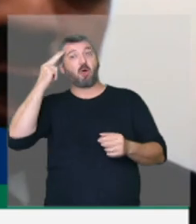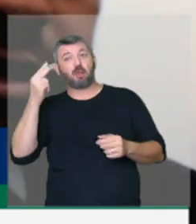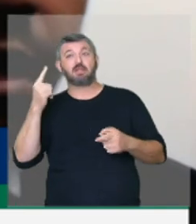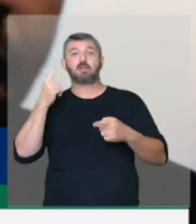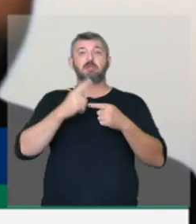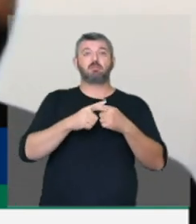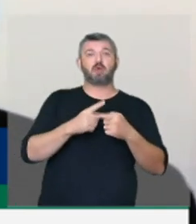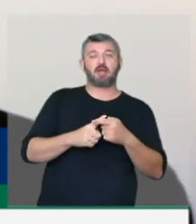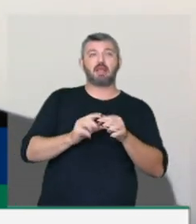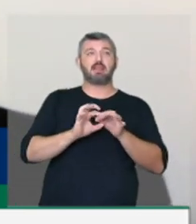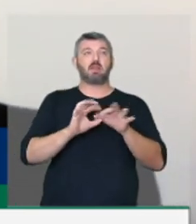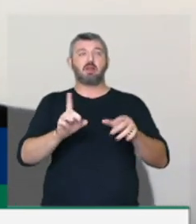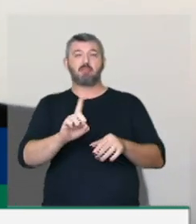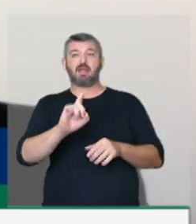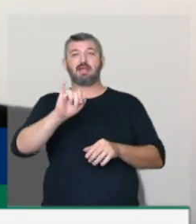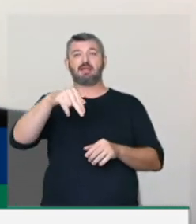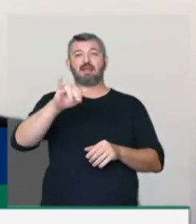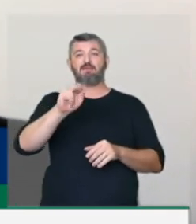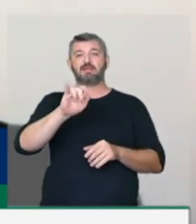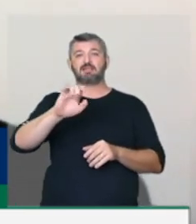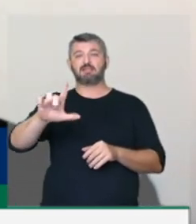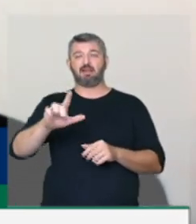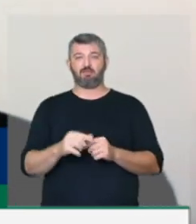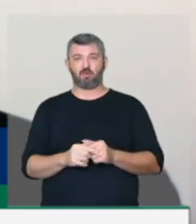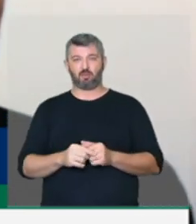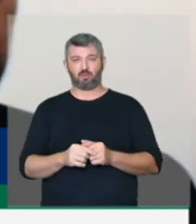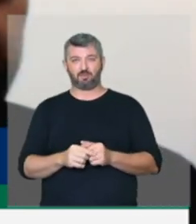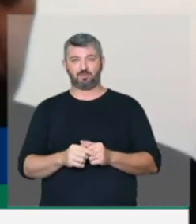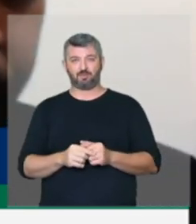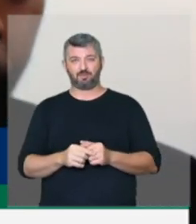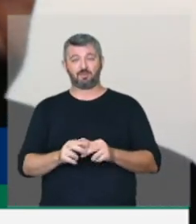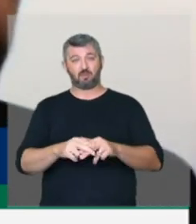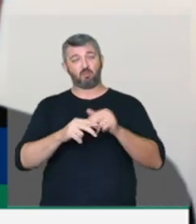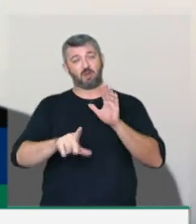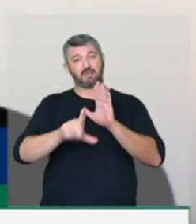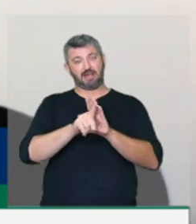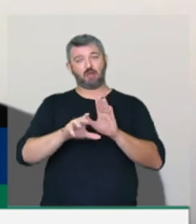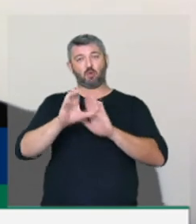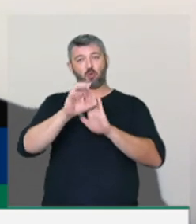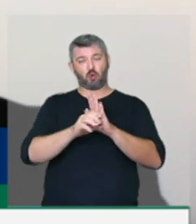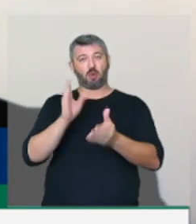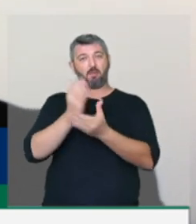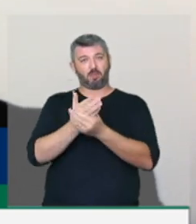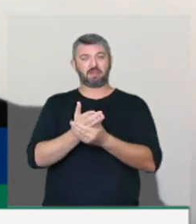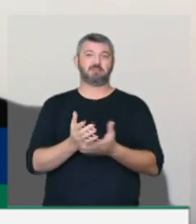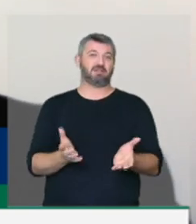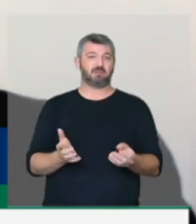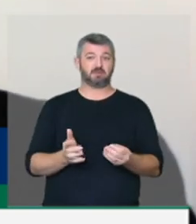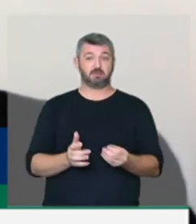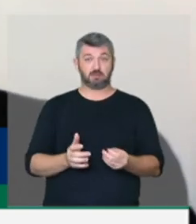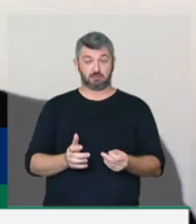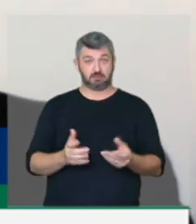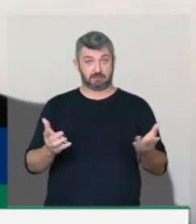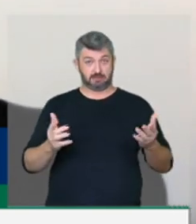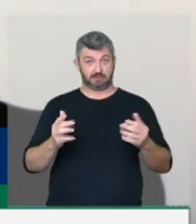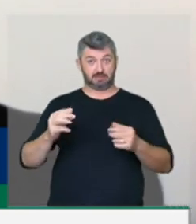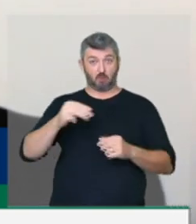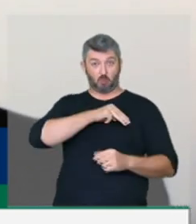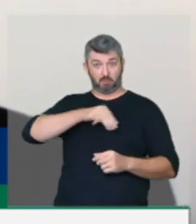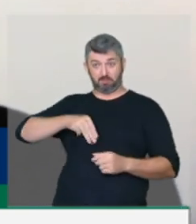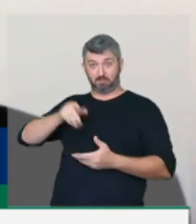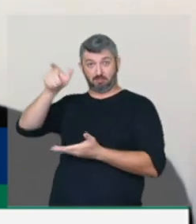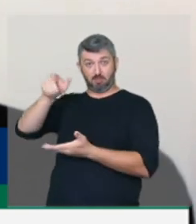de fiança, conforme ocorre na leitura do artigo 324 do Código de Processo Penal. A decisão do ministro Alexandre de